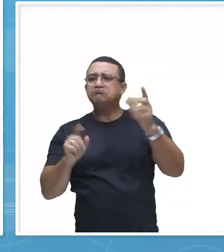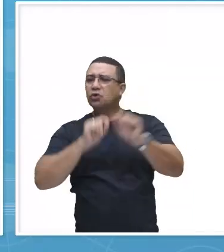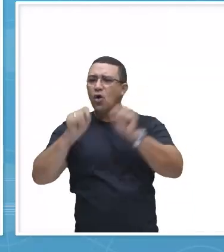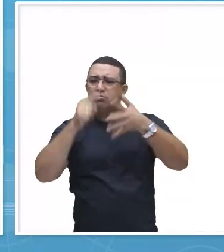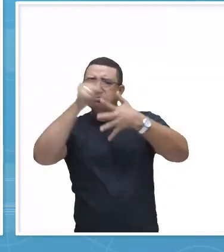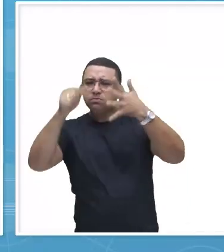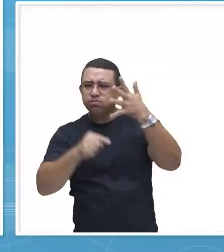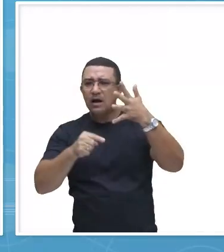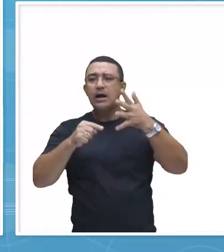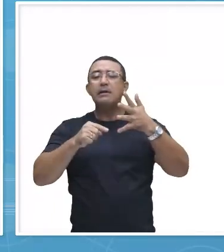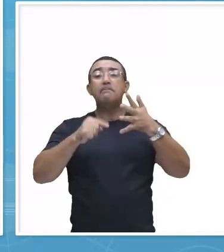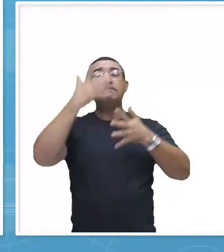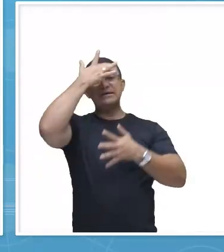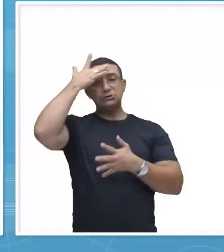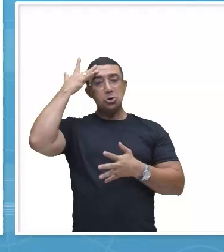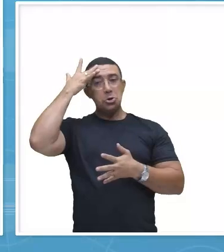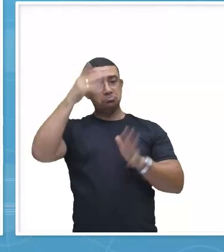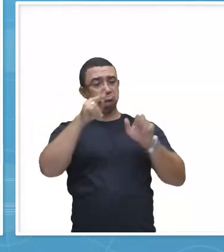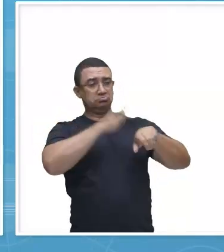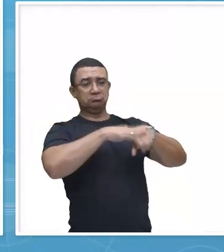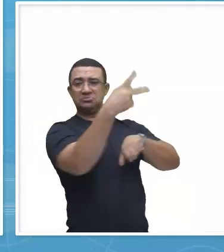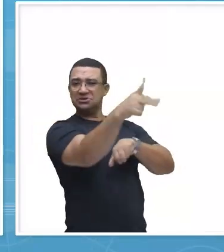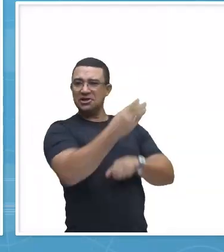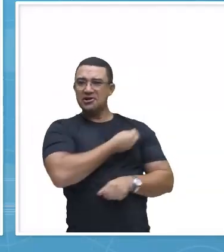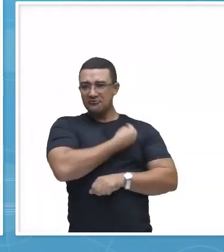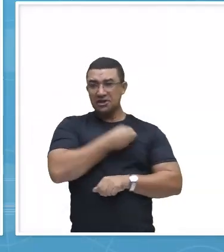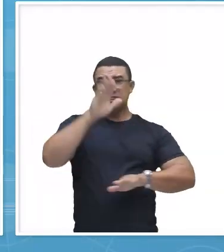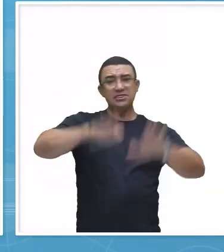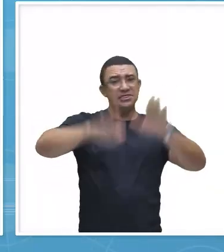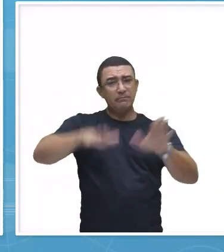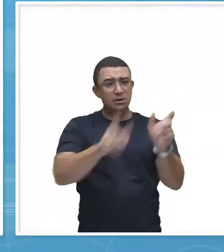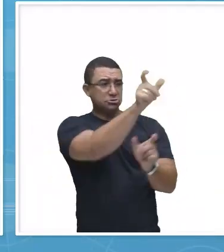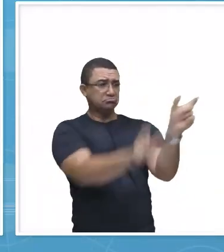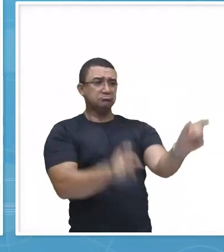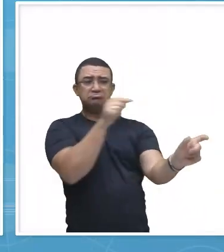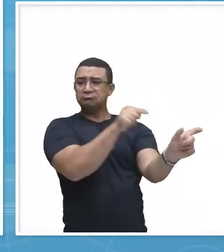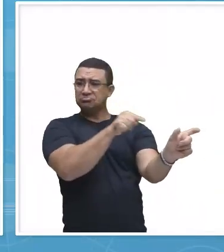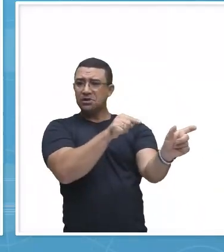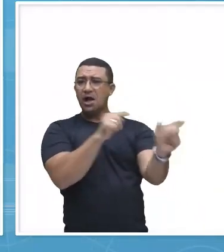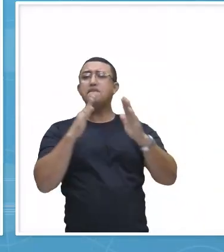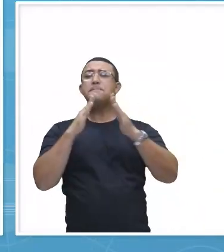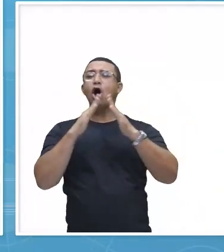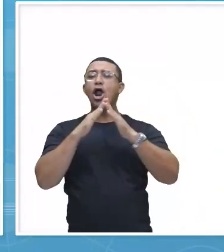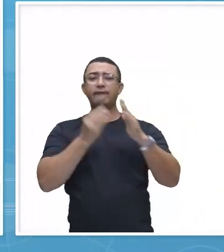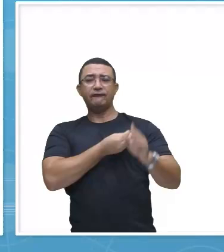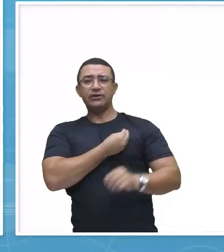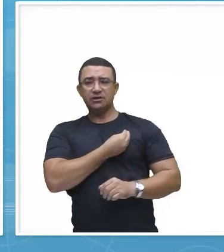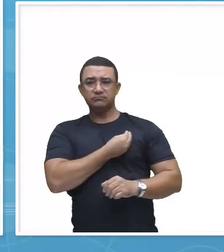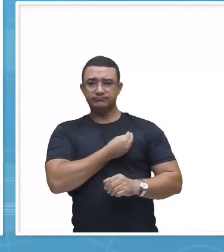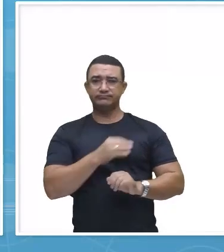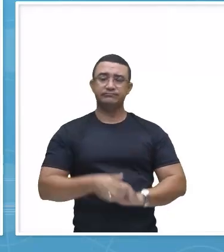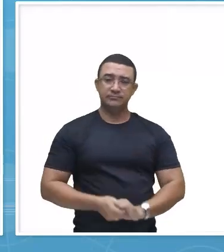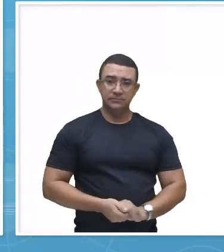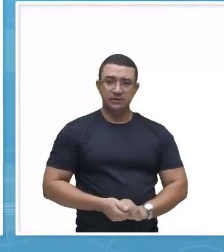pessoas, o modo de vida das pessoas varia de acordo com o lugar em que elas vivem. Por exemplo, os centros urbanos e as